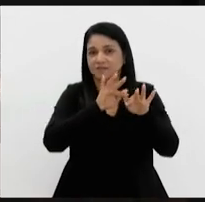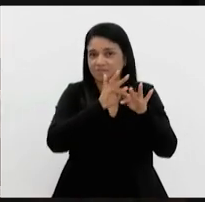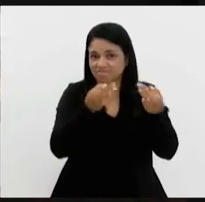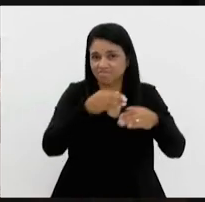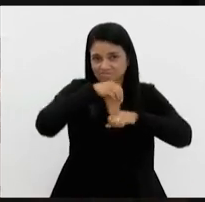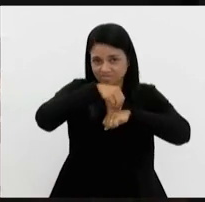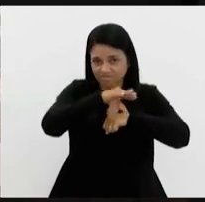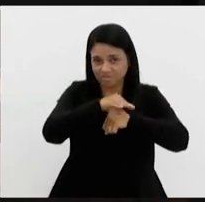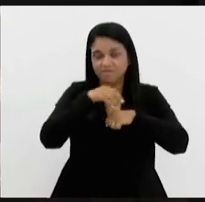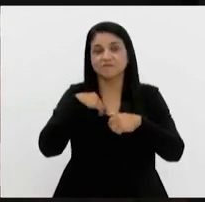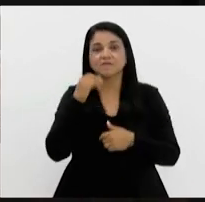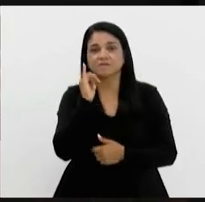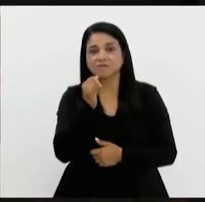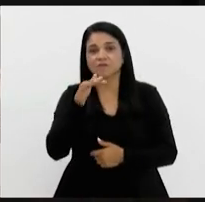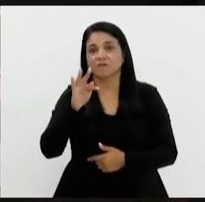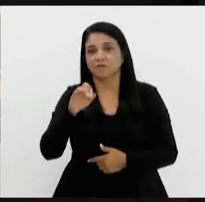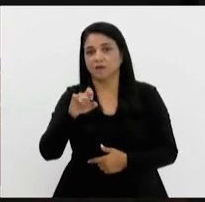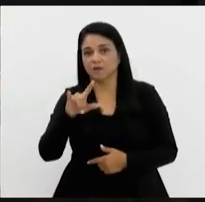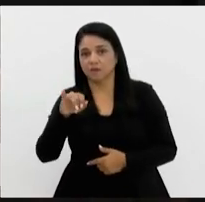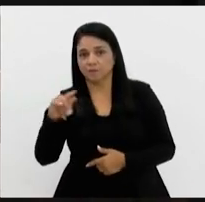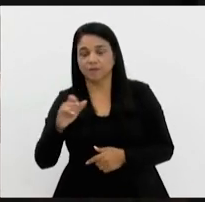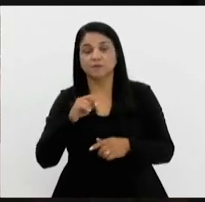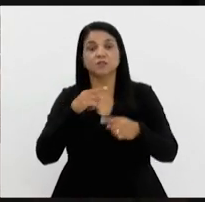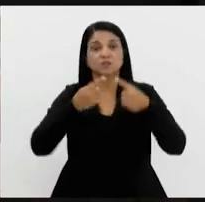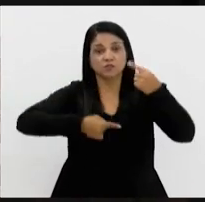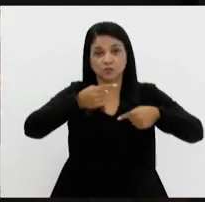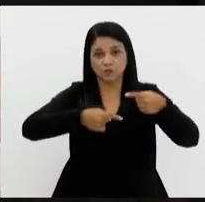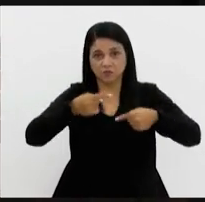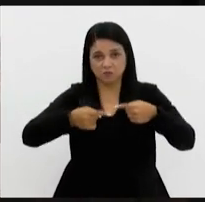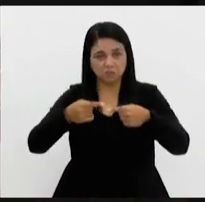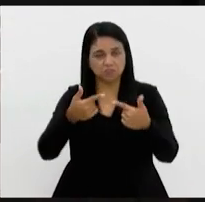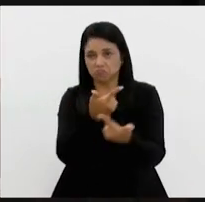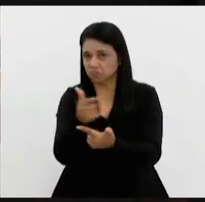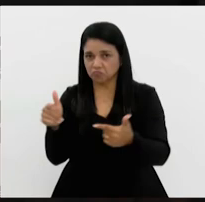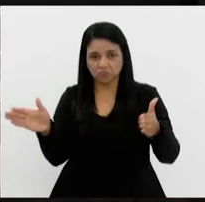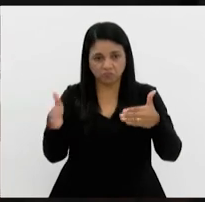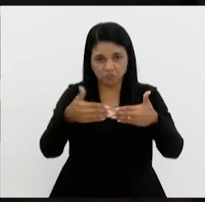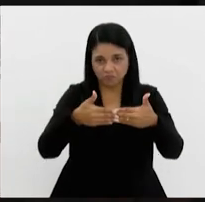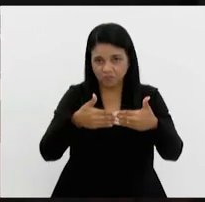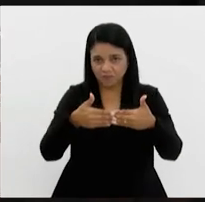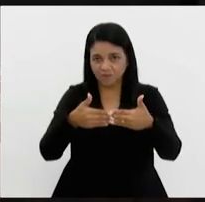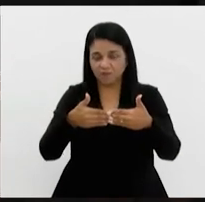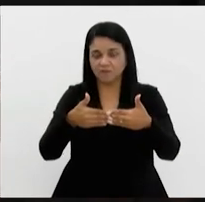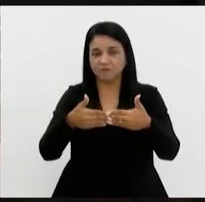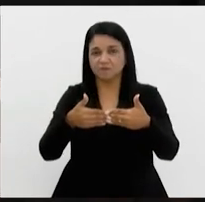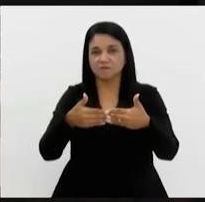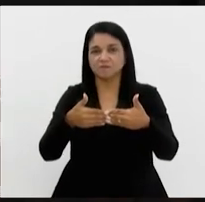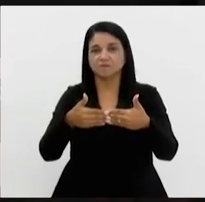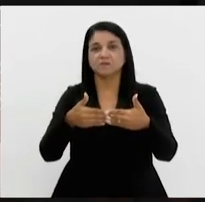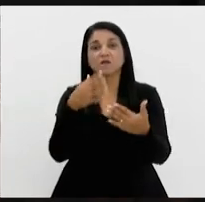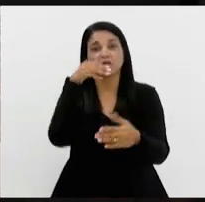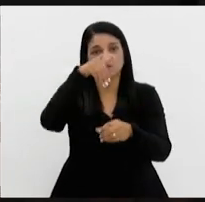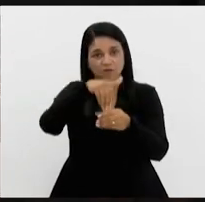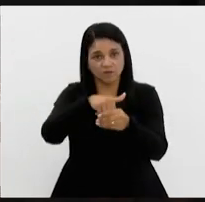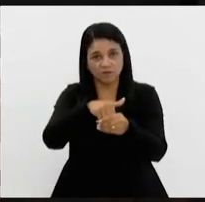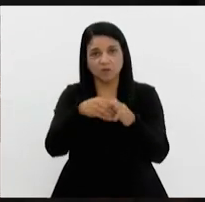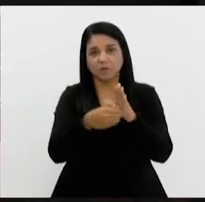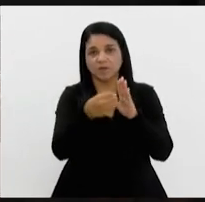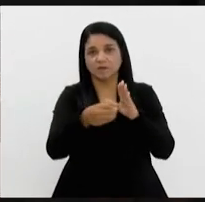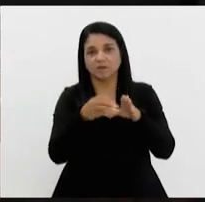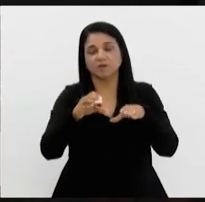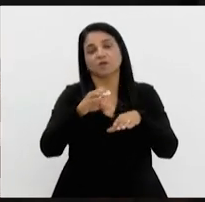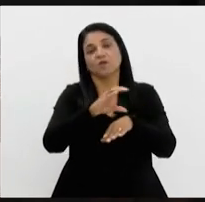deputado Felipe Soares. Em discussão, não havendo quem queira discutir, encerrada a discussão. Em votação, parecer da